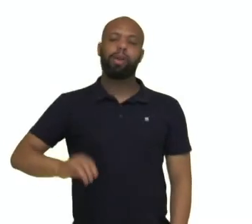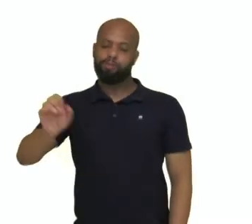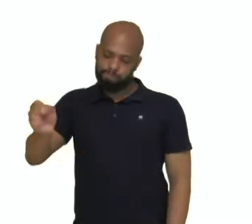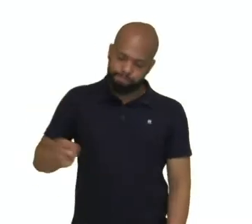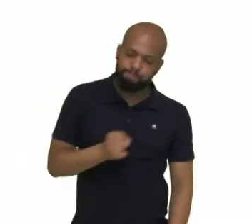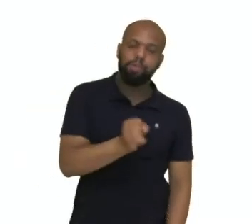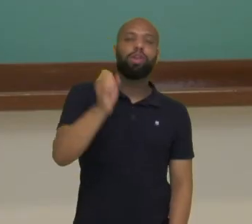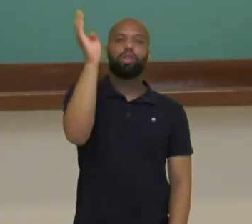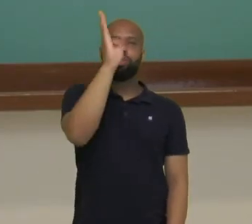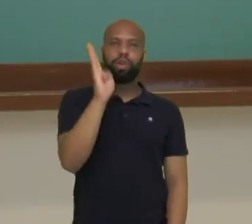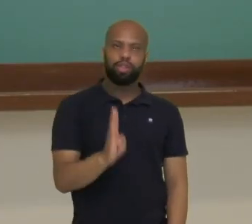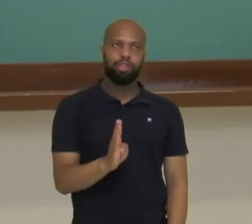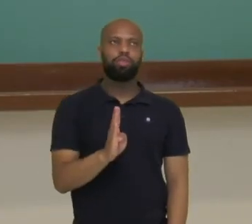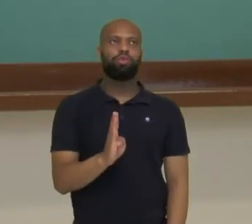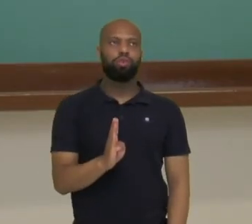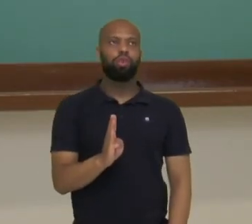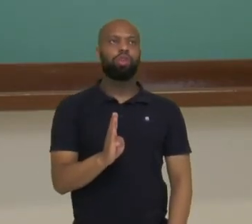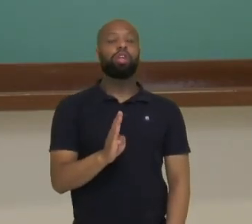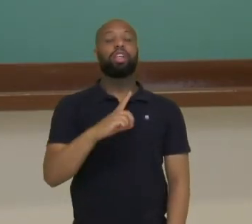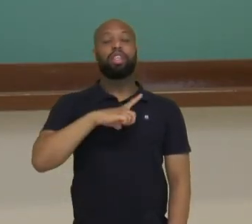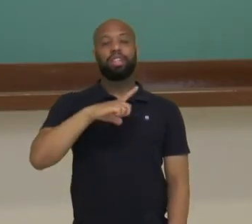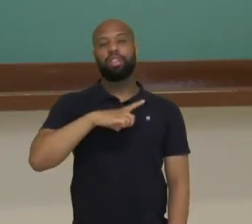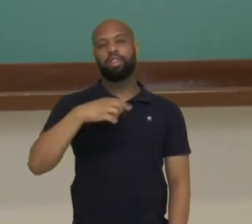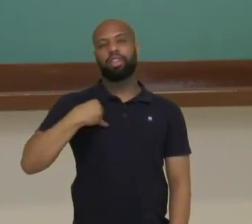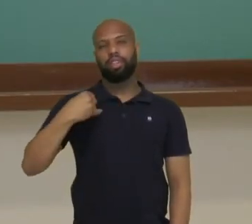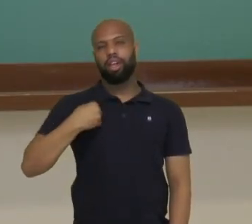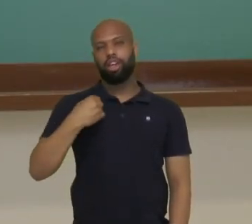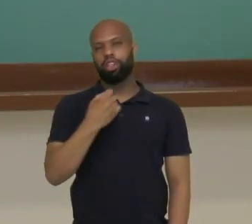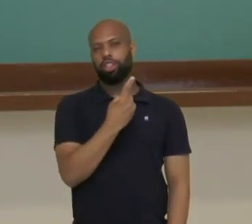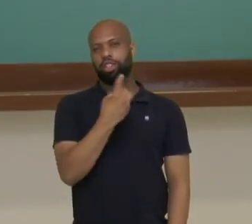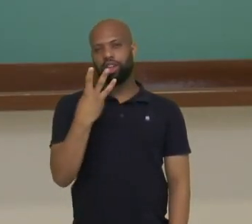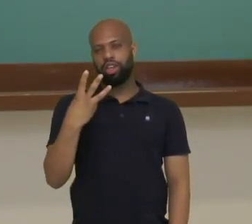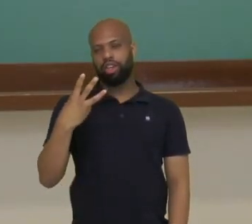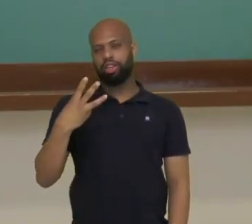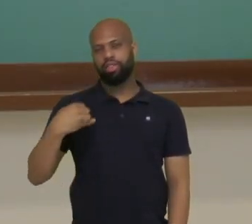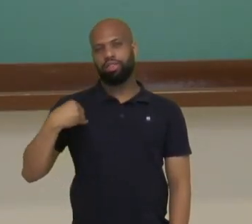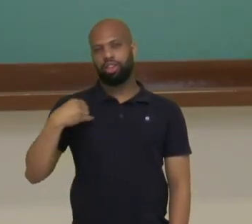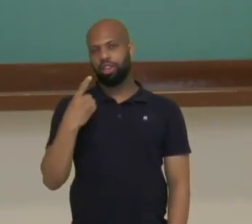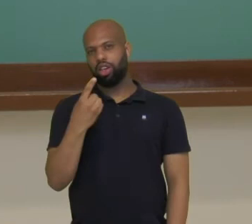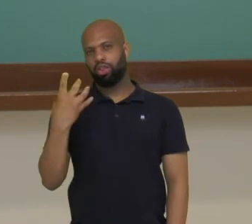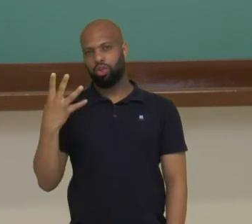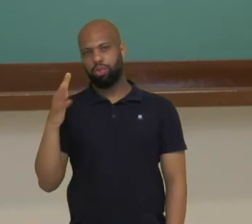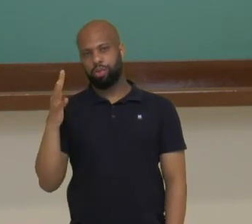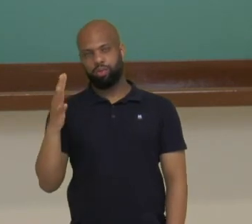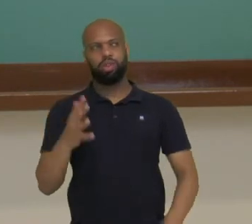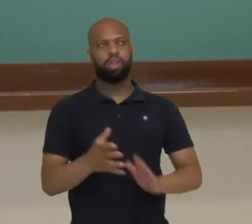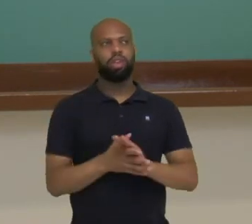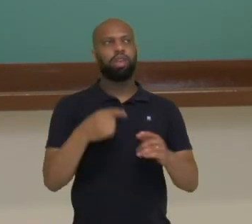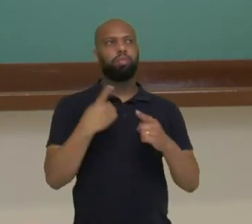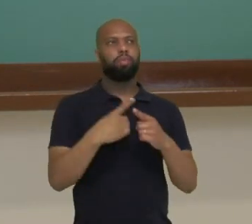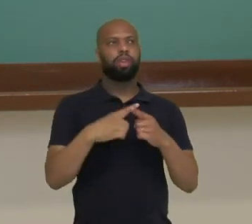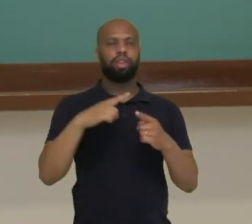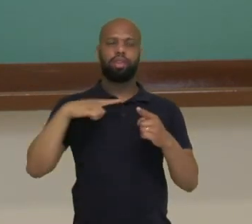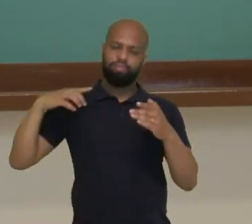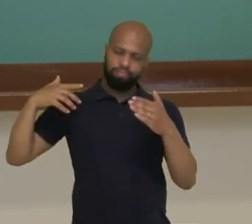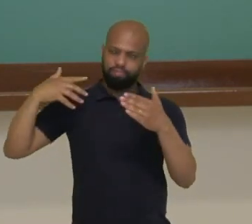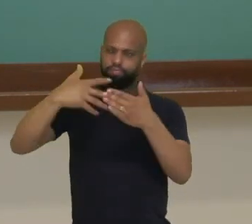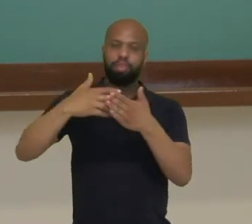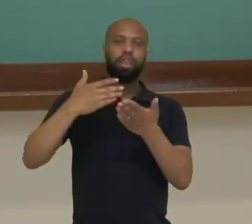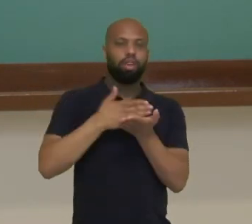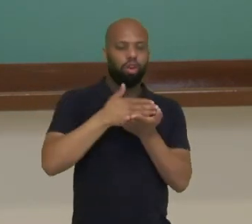Brasil com os seus 13, 14 anos de idade, né? Ali no decorrer, né, então a